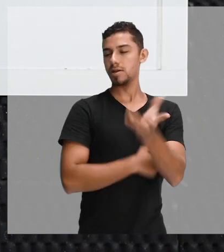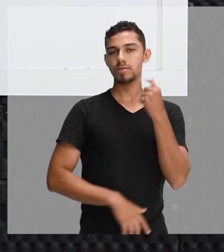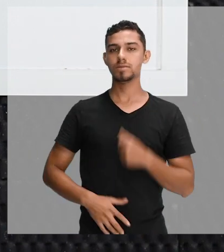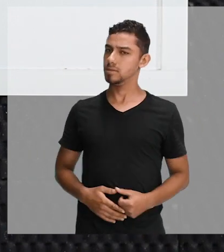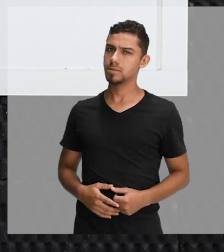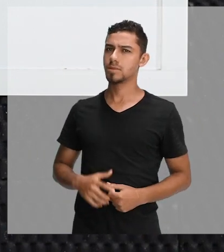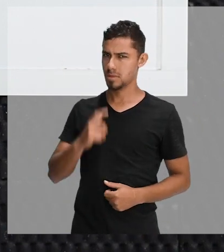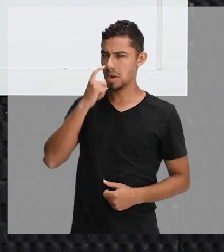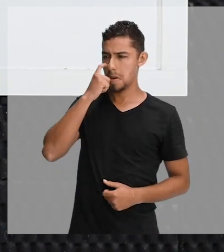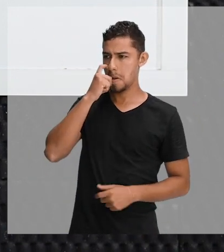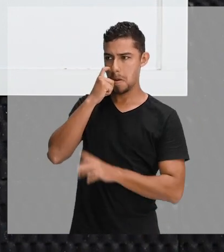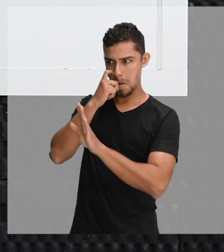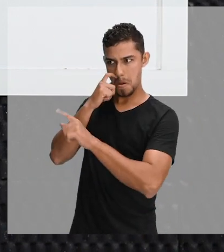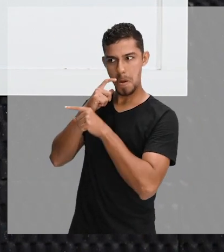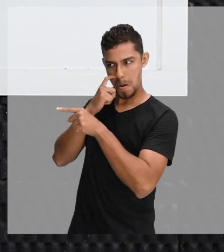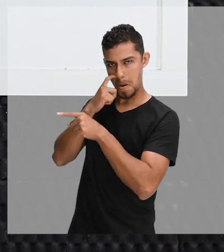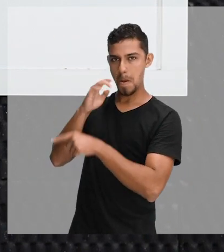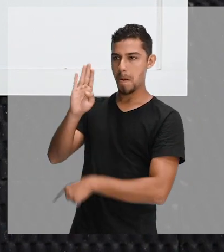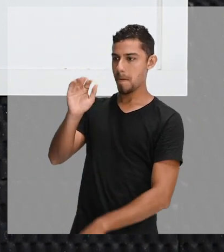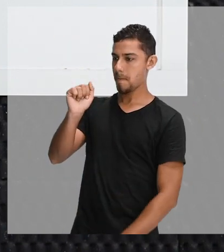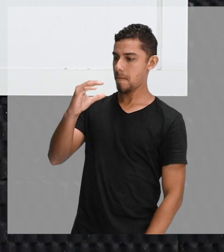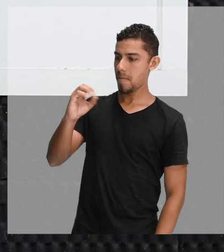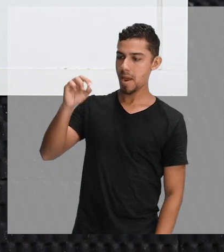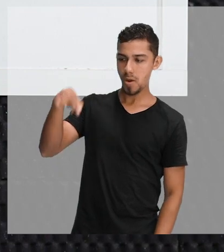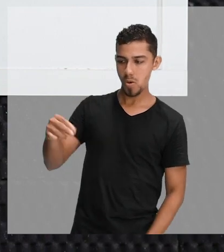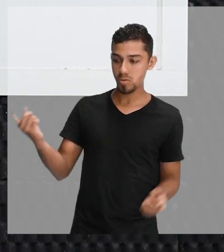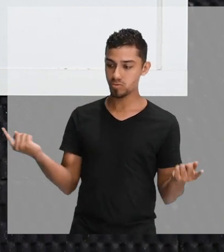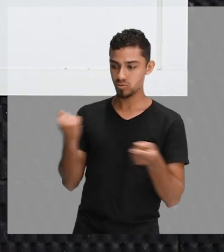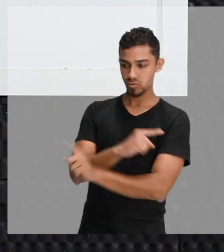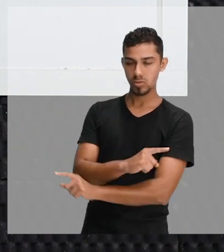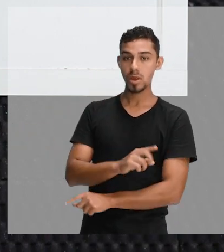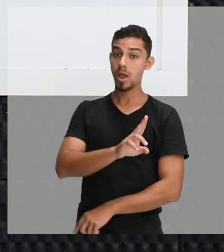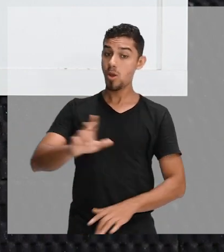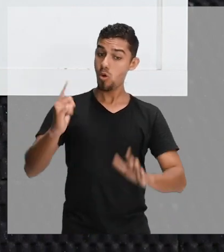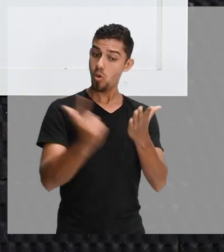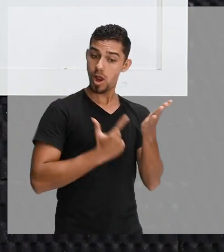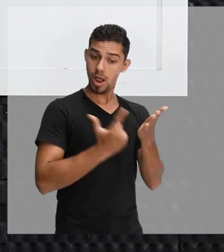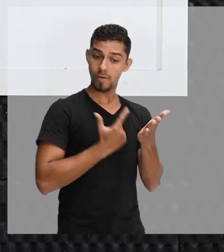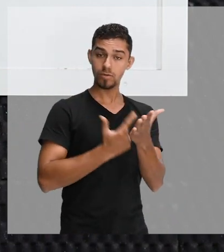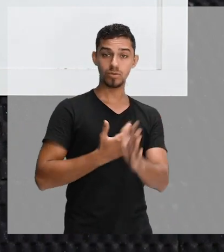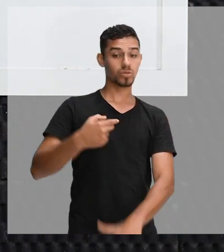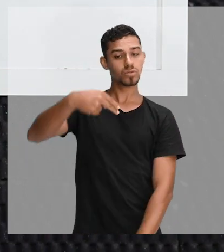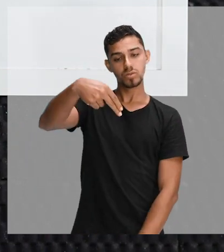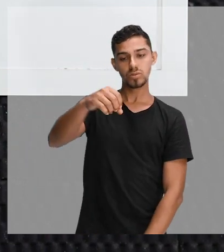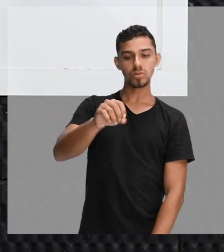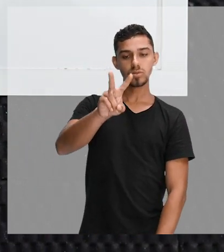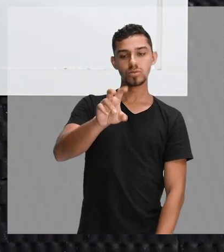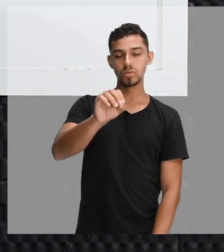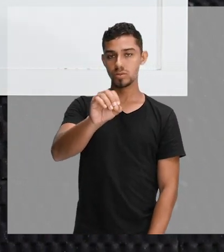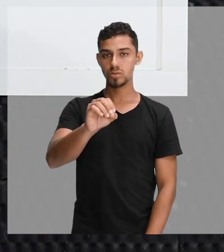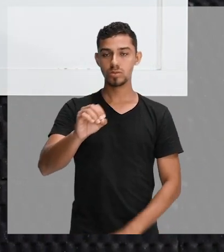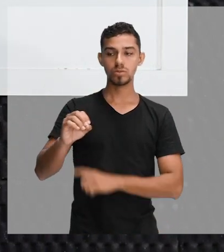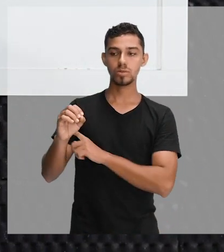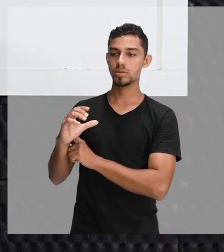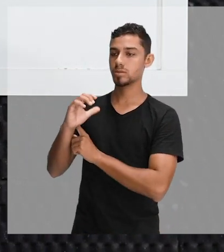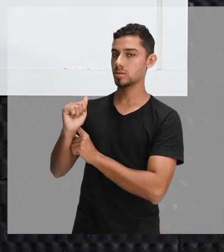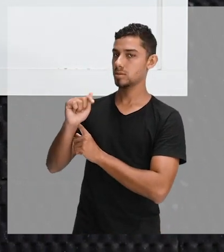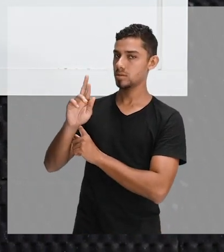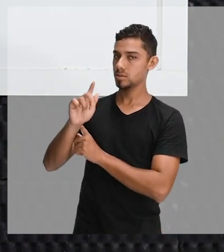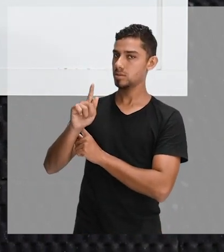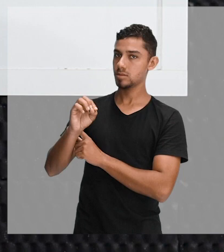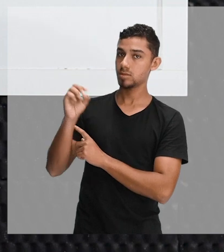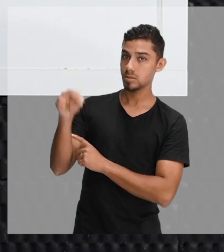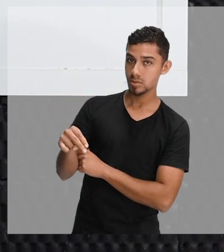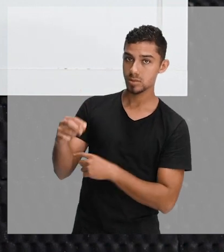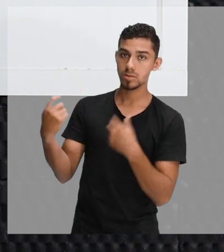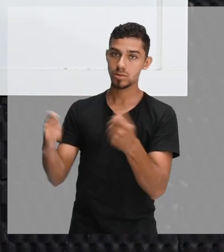Bacon vai inverter esse processo. Ele tem um livro chamado Novum Organon, que vai justamente trazer isso para a gente. A observação tem de